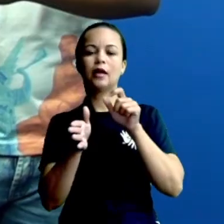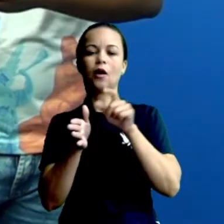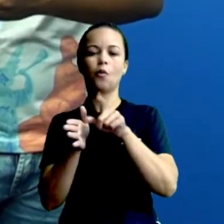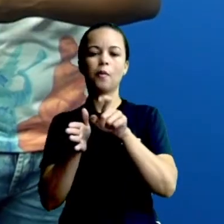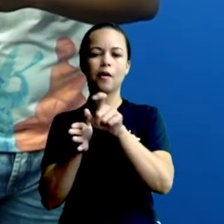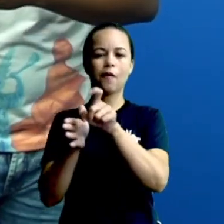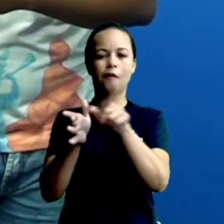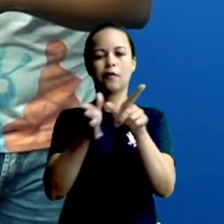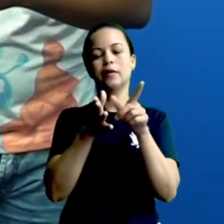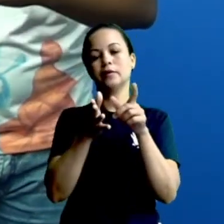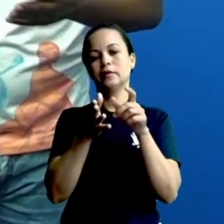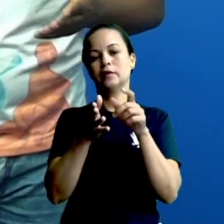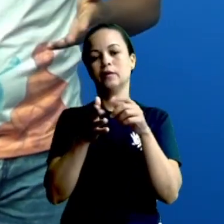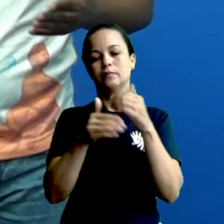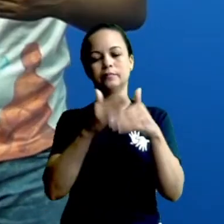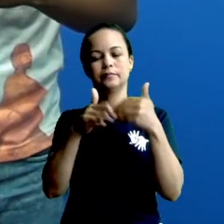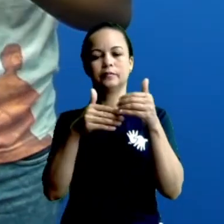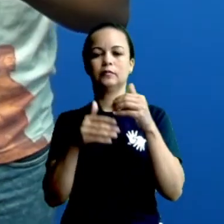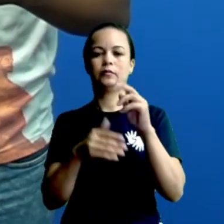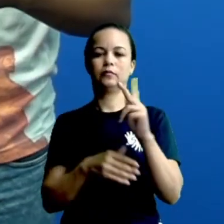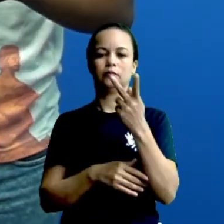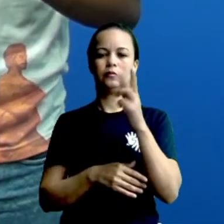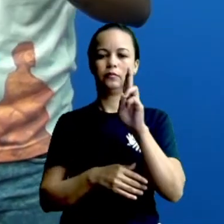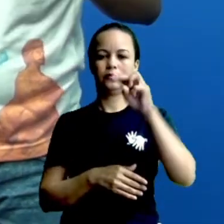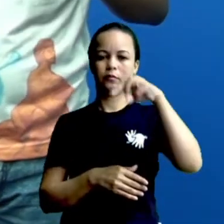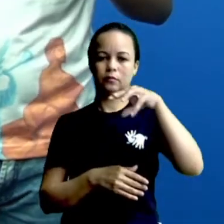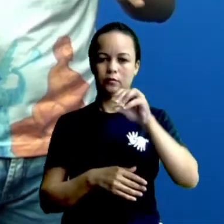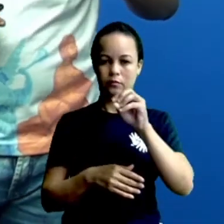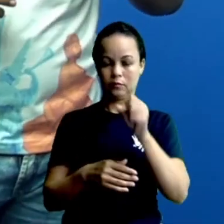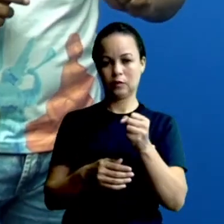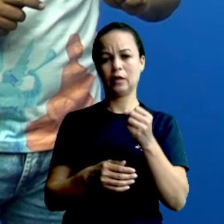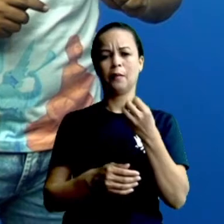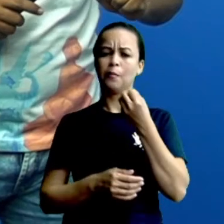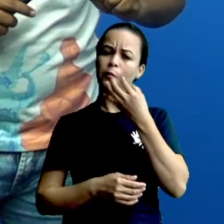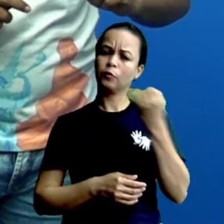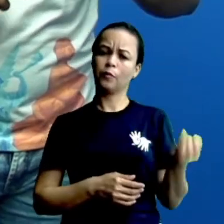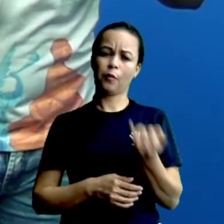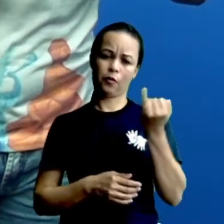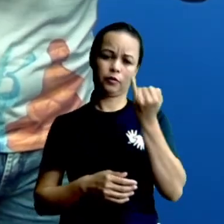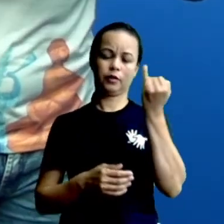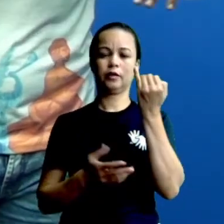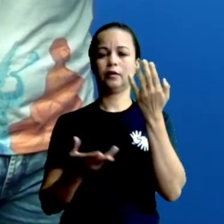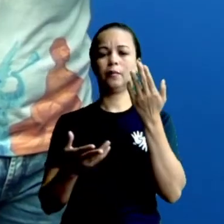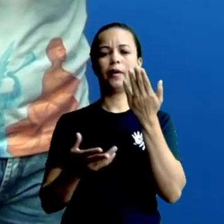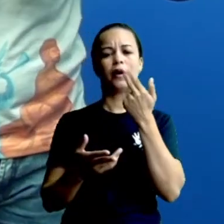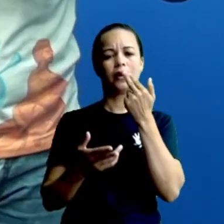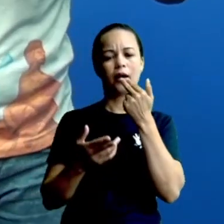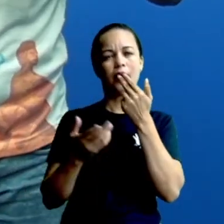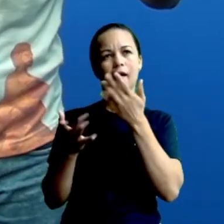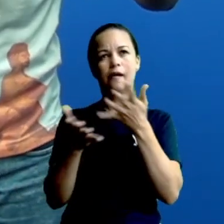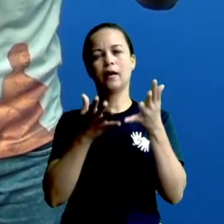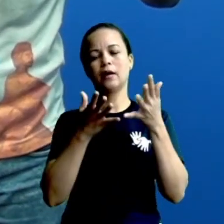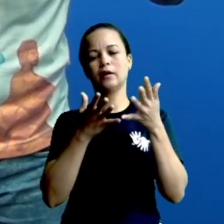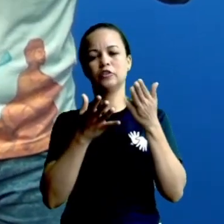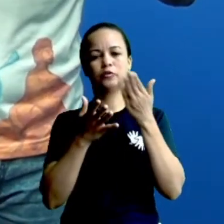minhoca, que é um material muito de excelente qualidade para a produção de plantas, de alimentos.